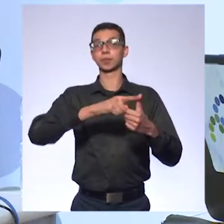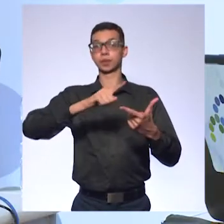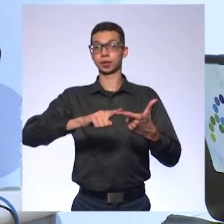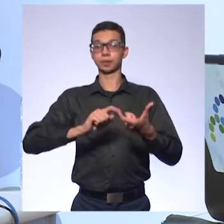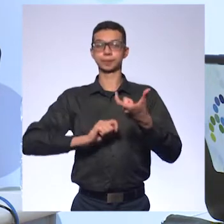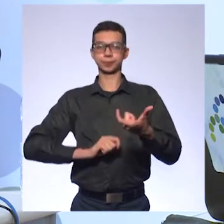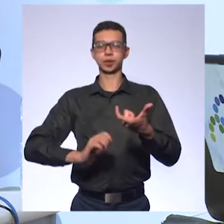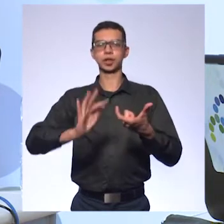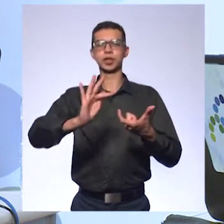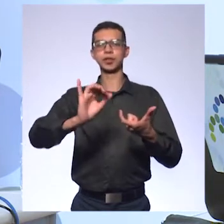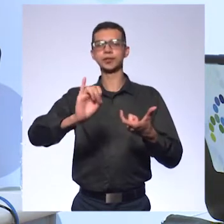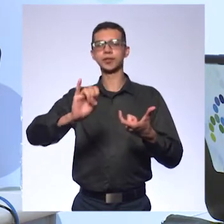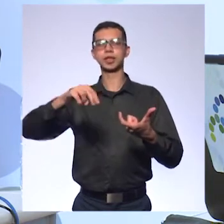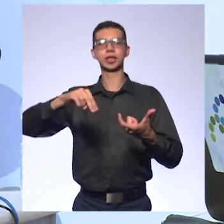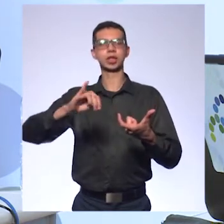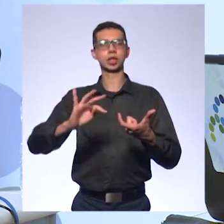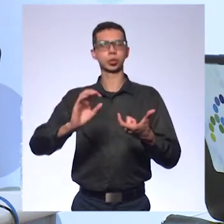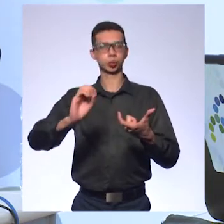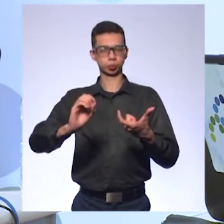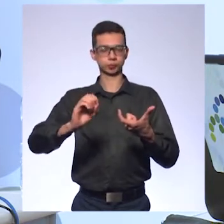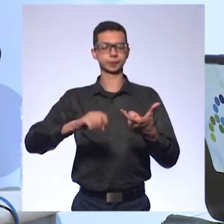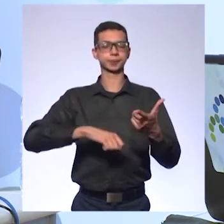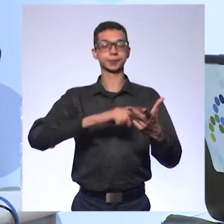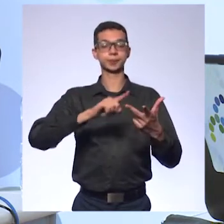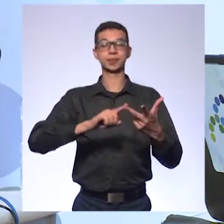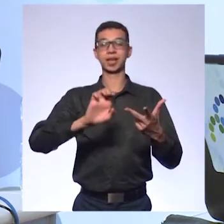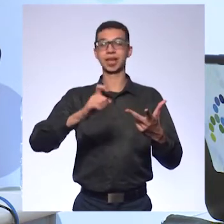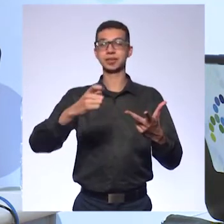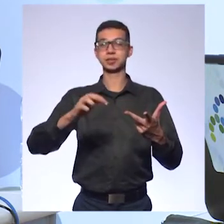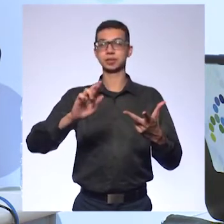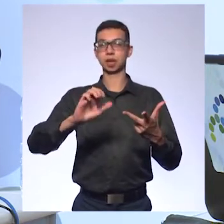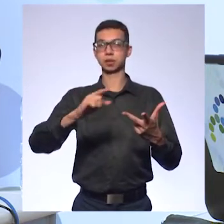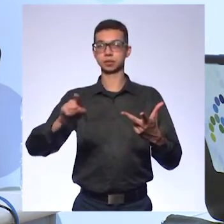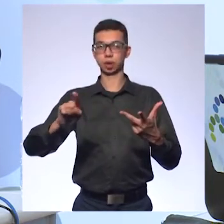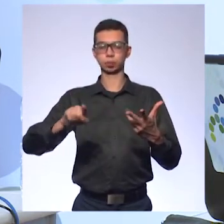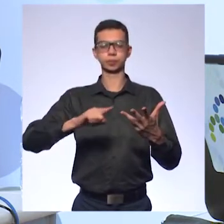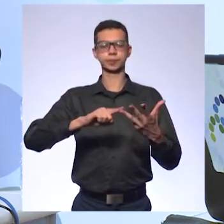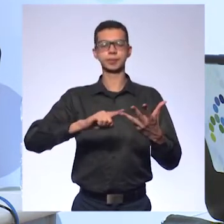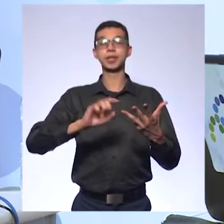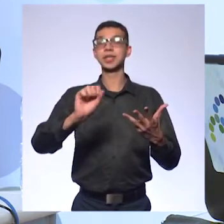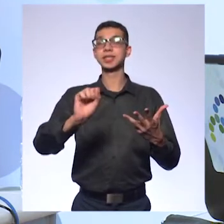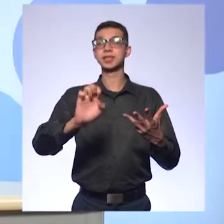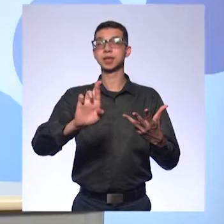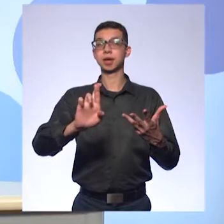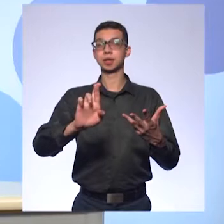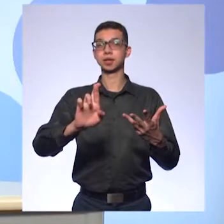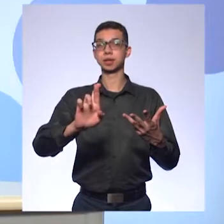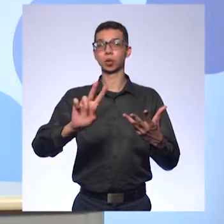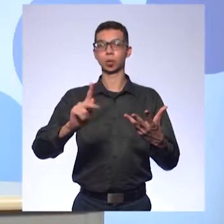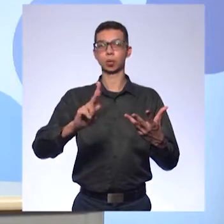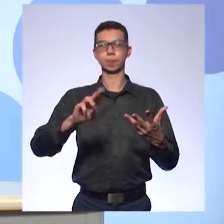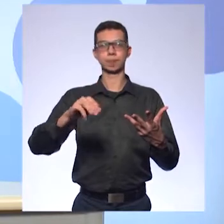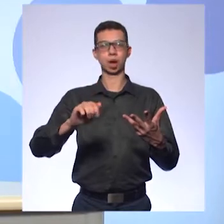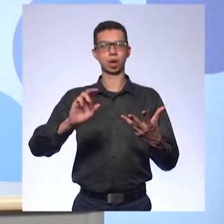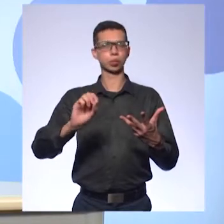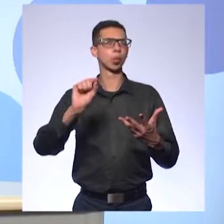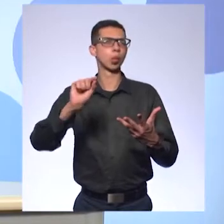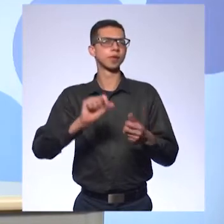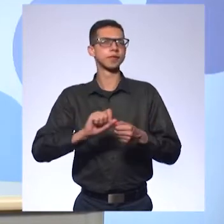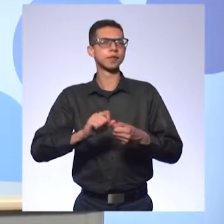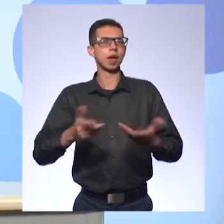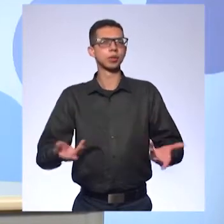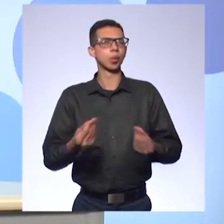extração, ser humano. Como que a gente faz essa devolutiva para os nossos estudantes? Legal, né? O bacana de aparecer